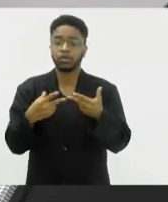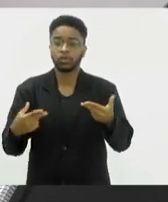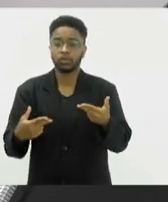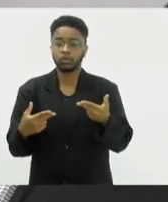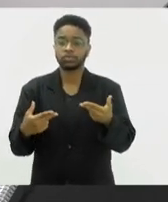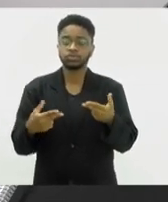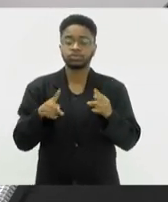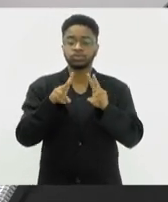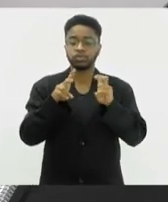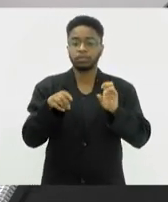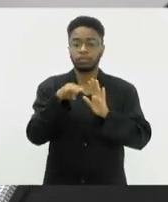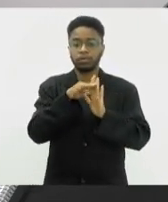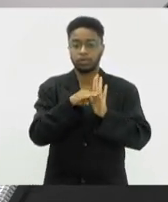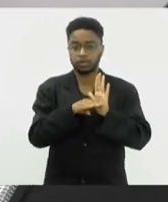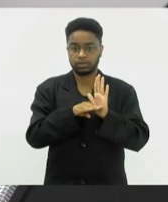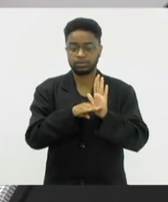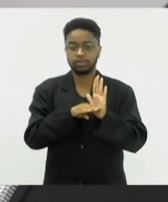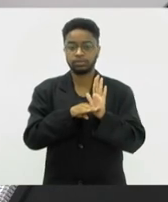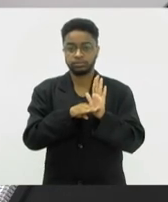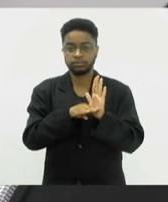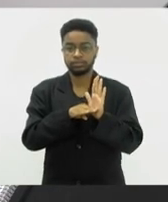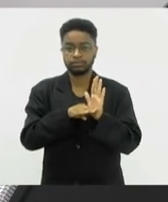a programas,